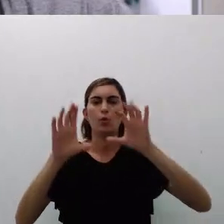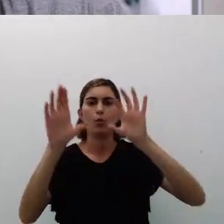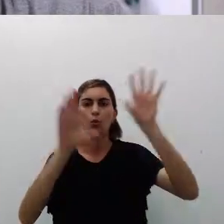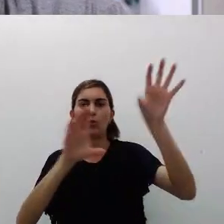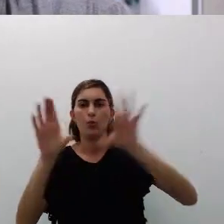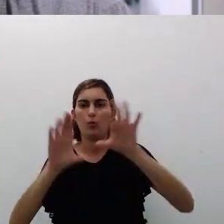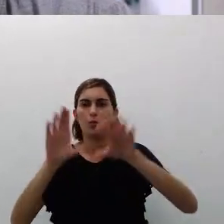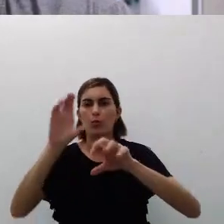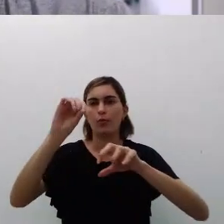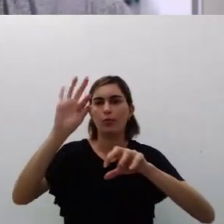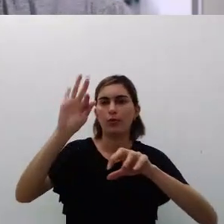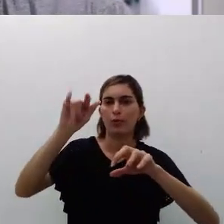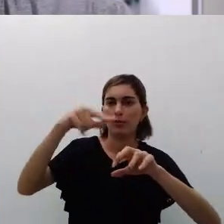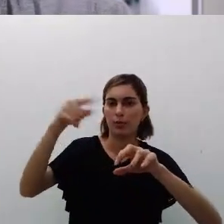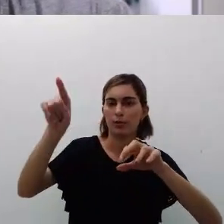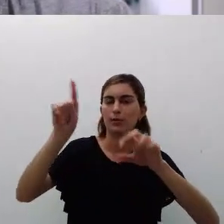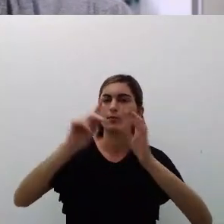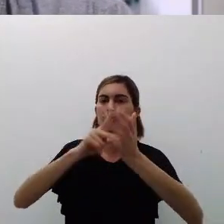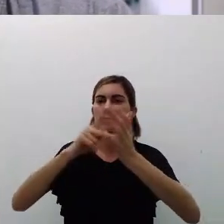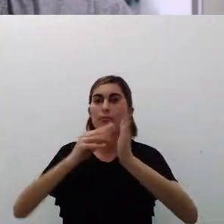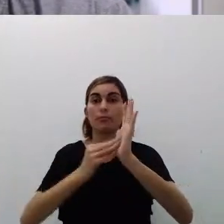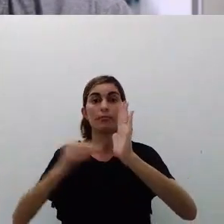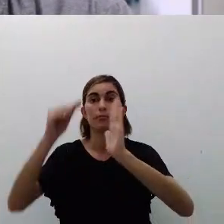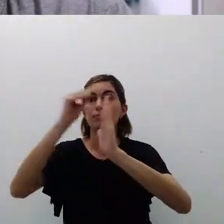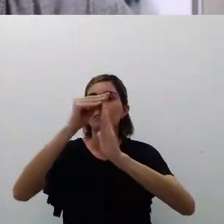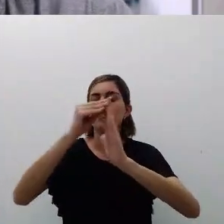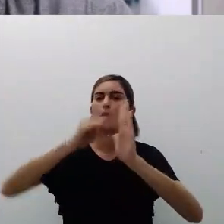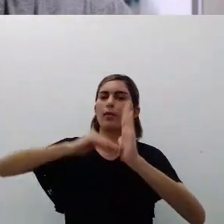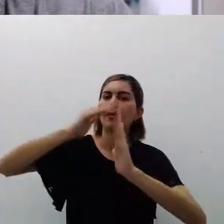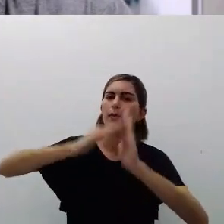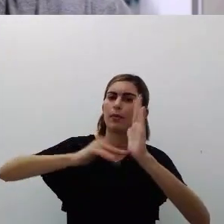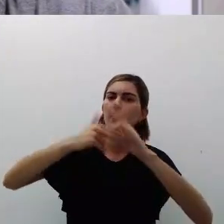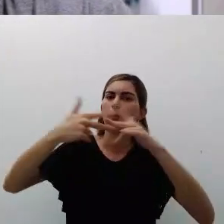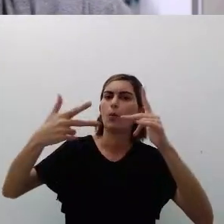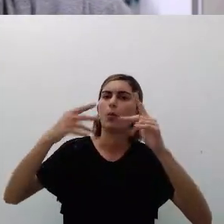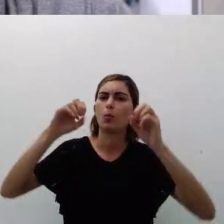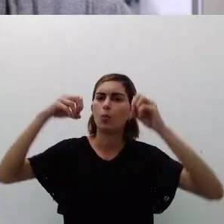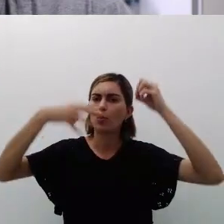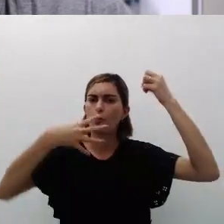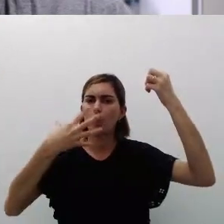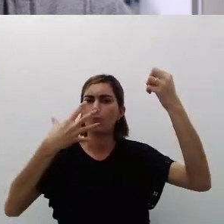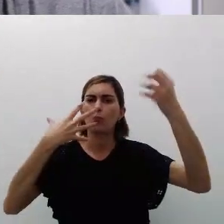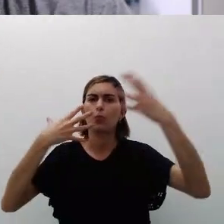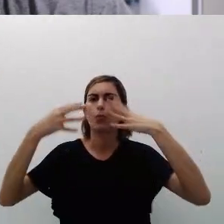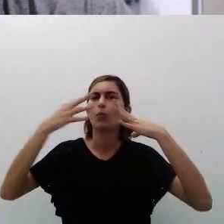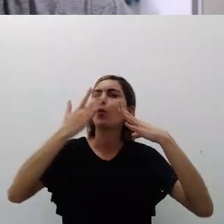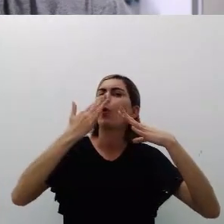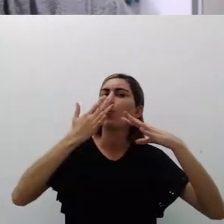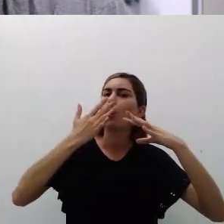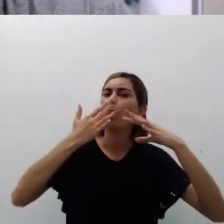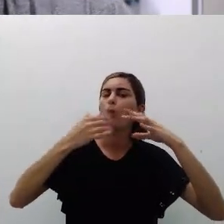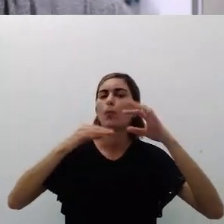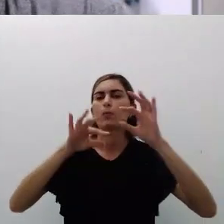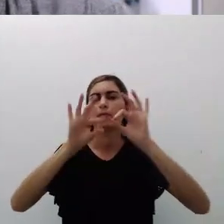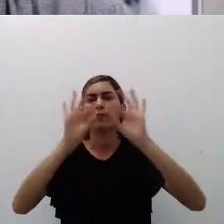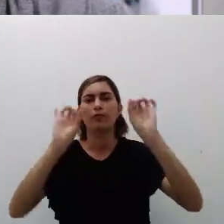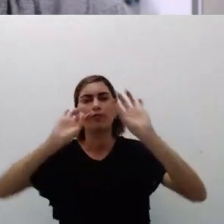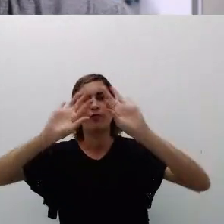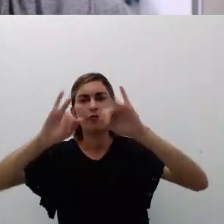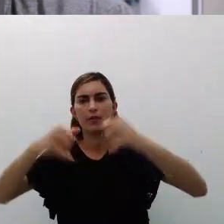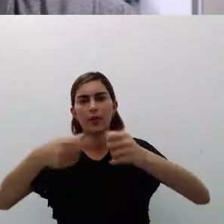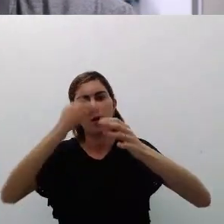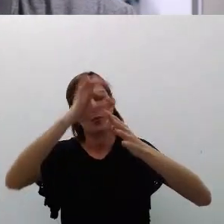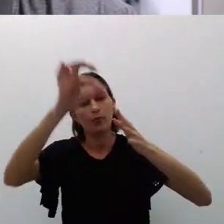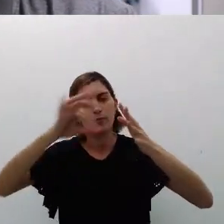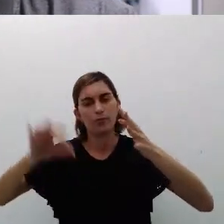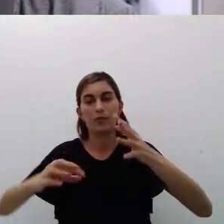acrescentar texturas, luminosidades e acabamentos finais que dê mais realismo, dê